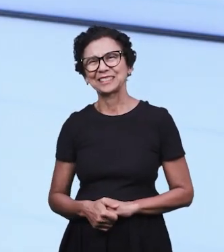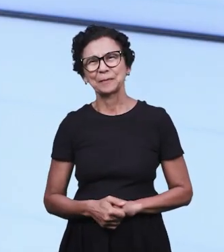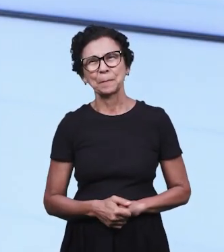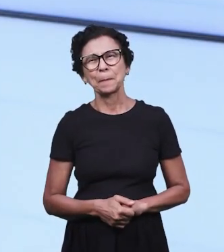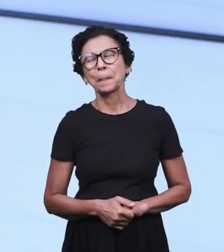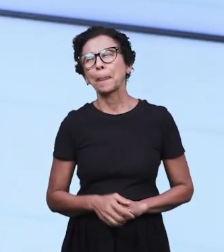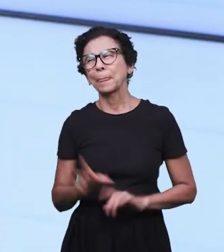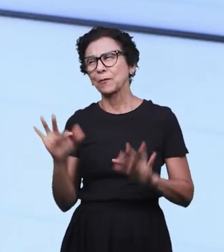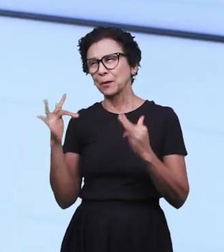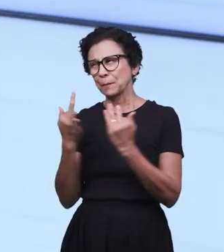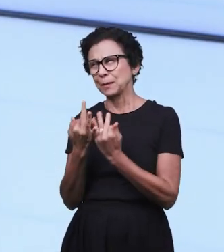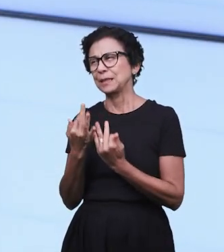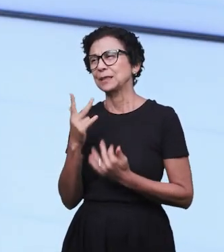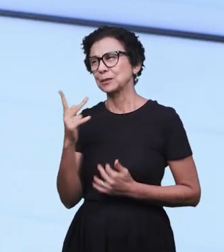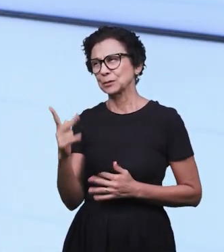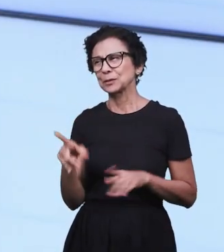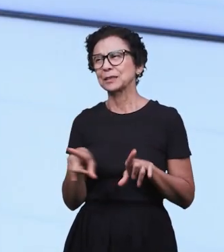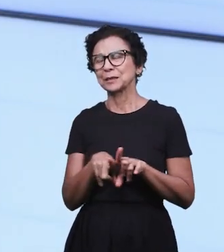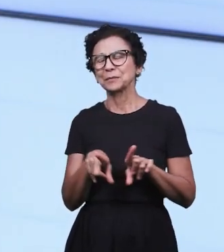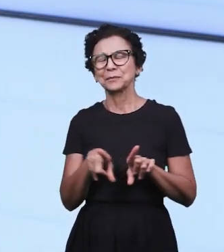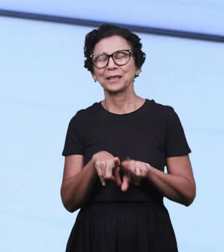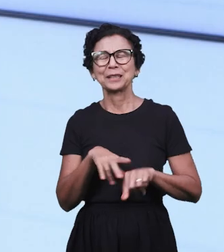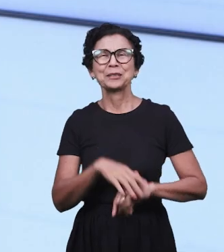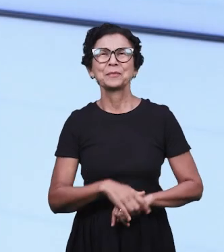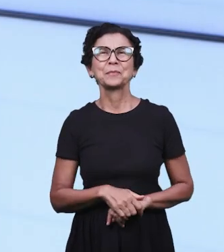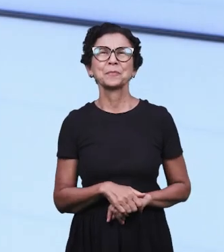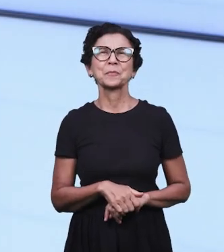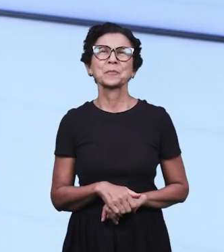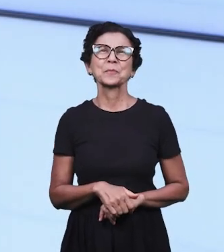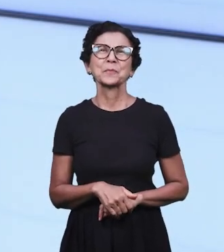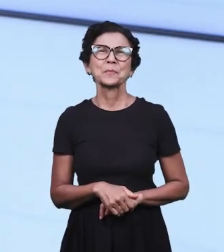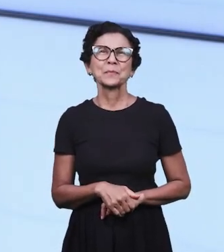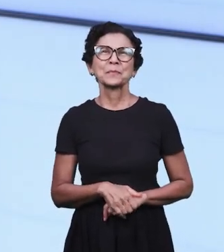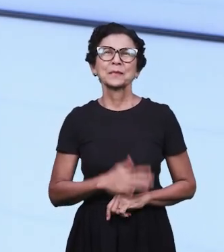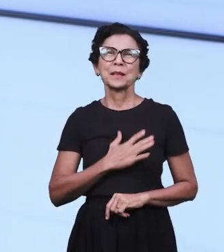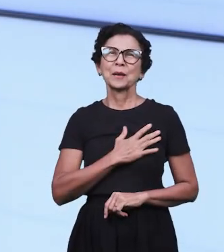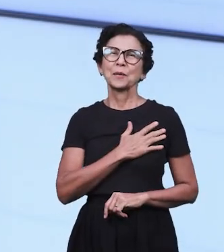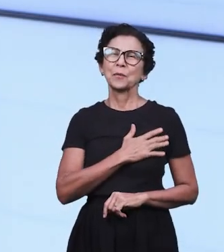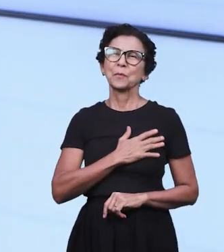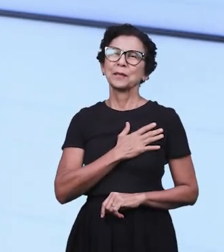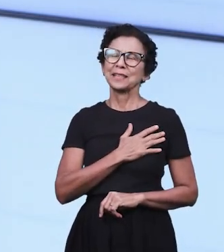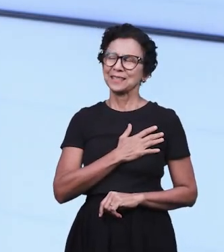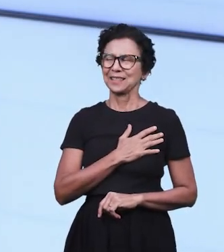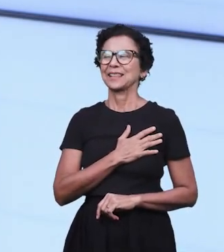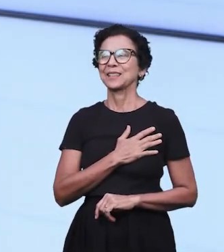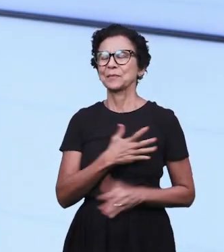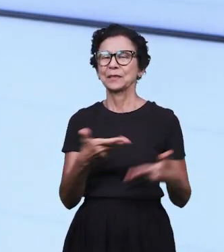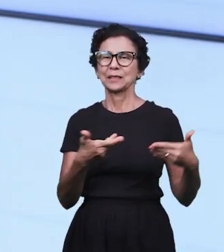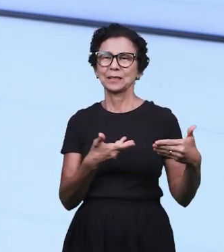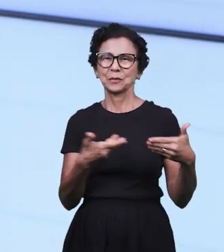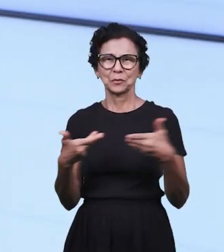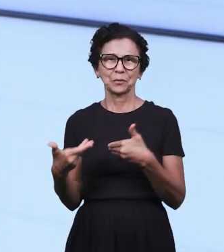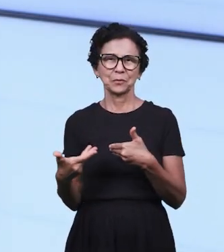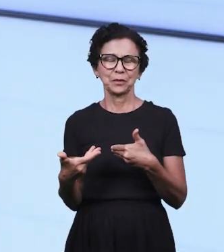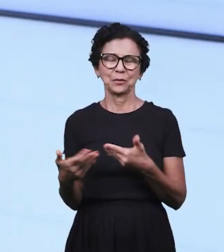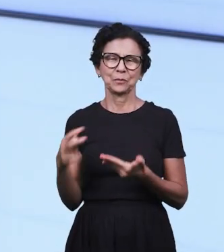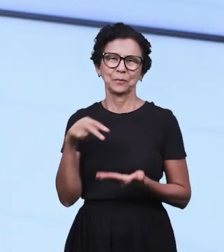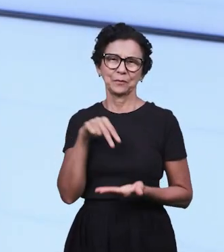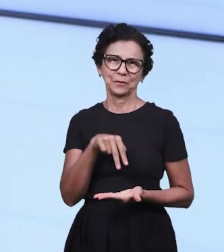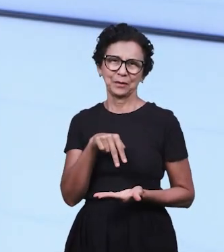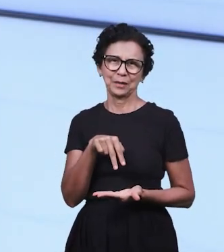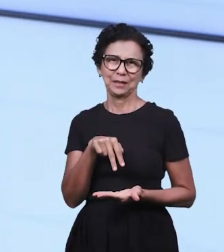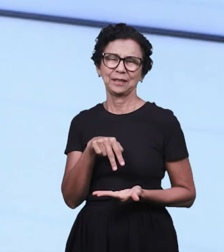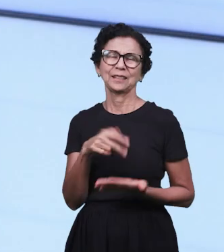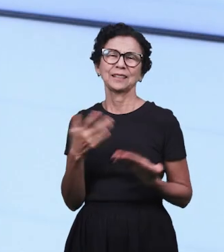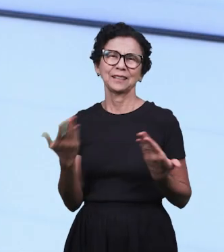toda a sua família. E nós recebemos assim com muita satisfação e alegria esse convite para estar aqui com você